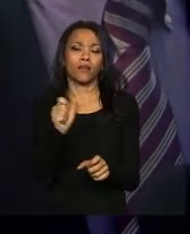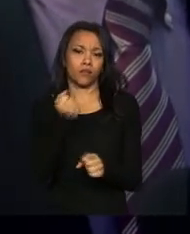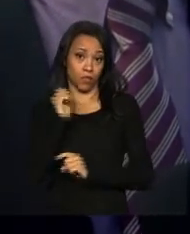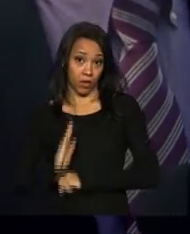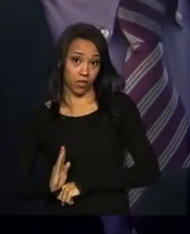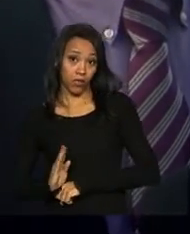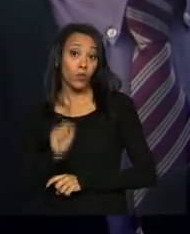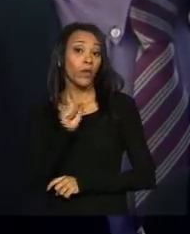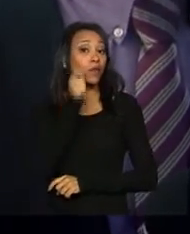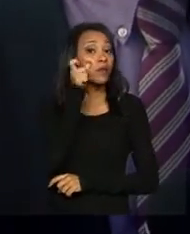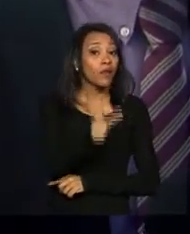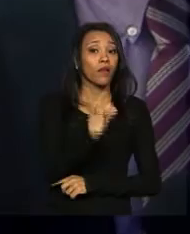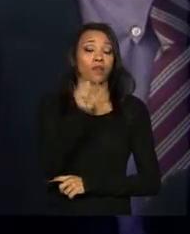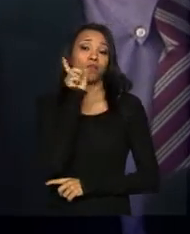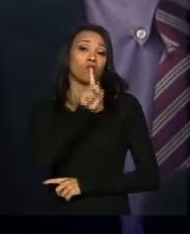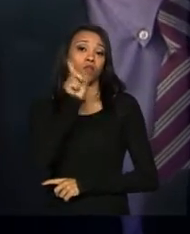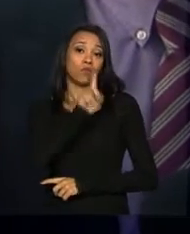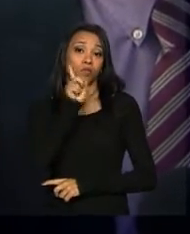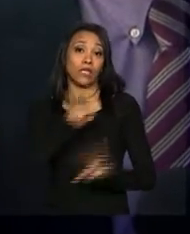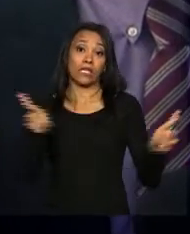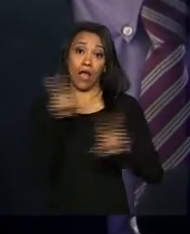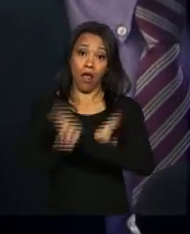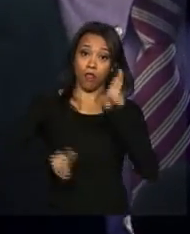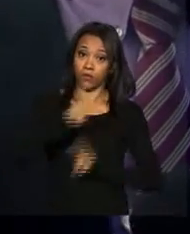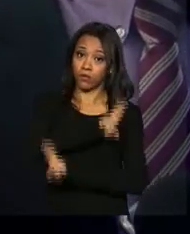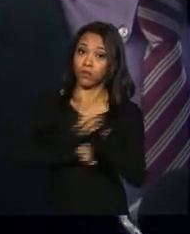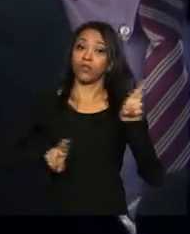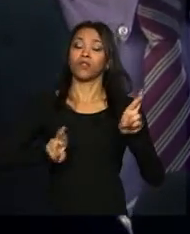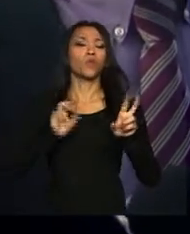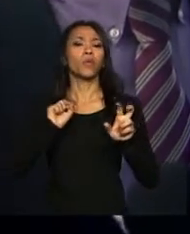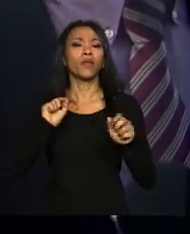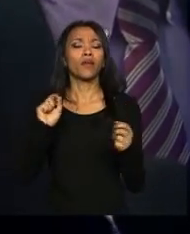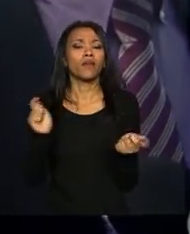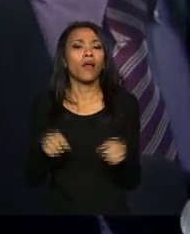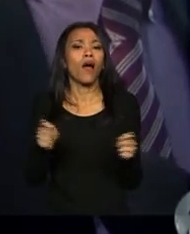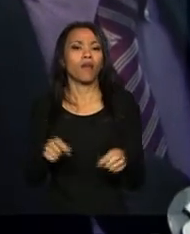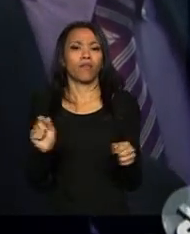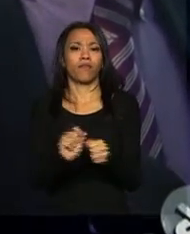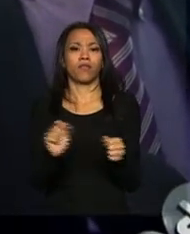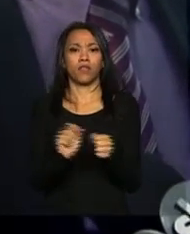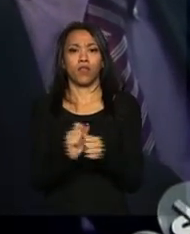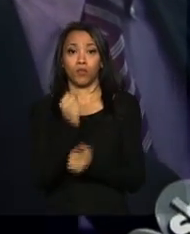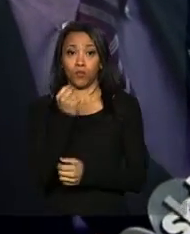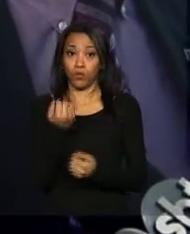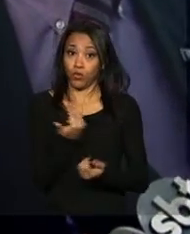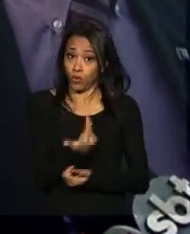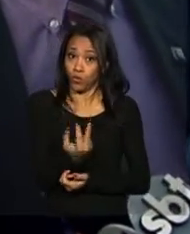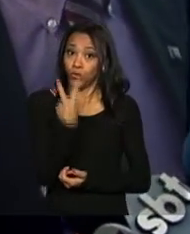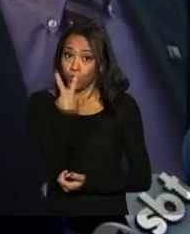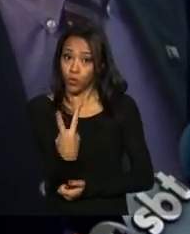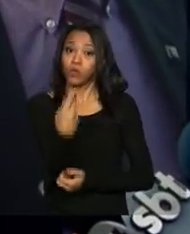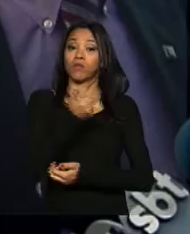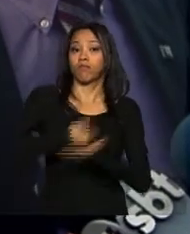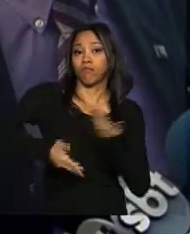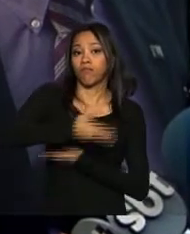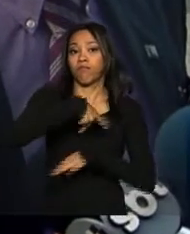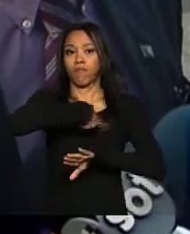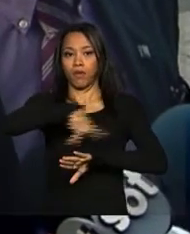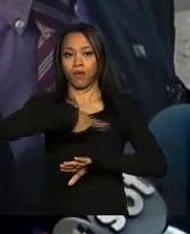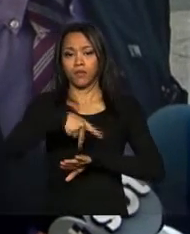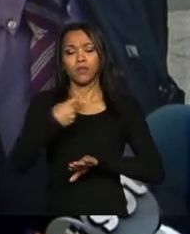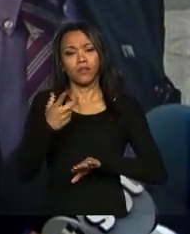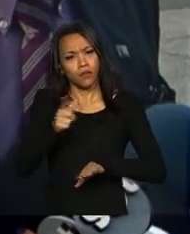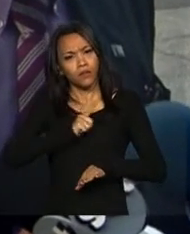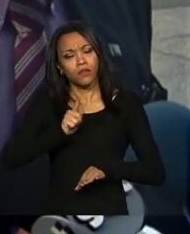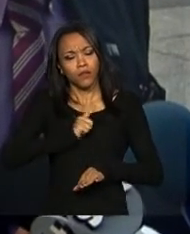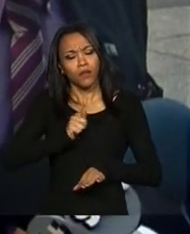que interessa aos Estados Unidos nas relações bilaterais, o que se pode fazer dos dois países para aprofundar e ter uma